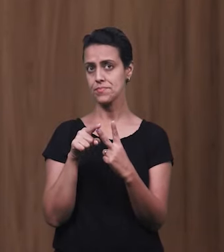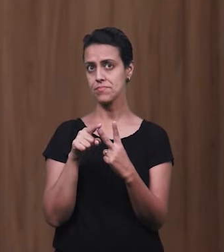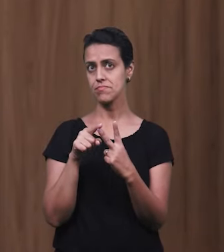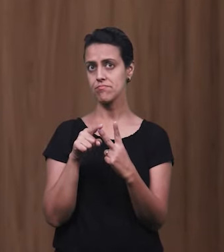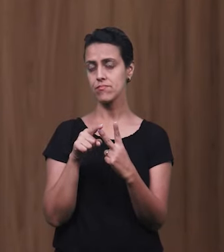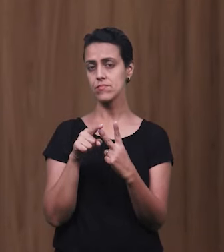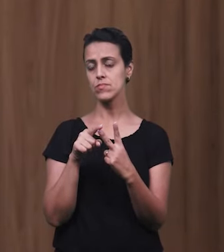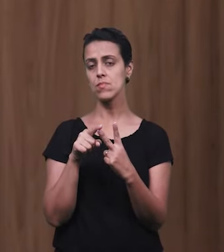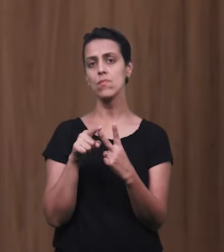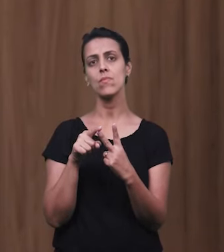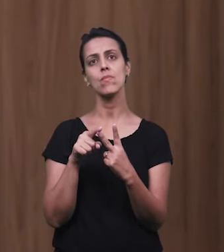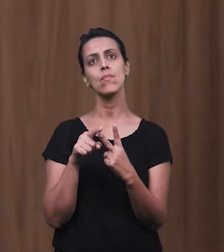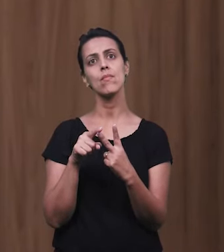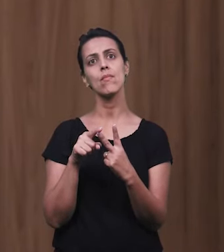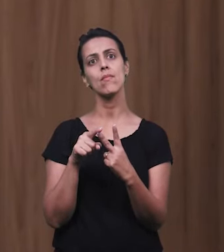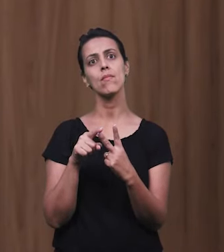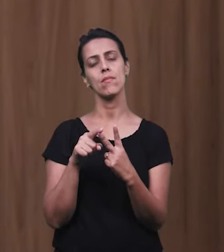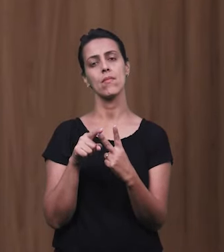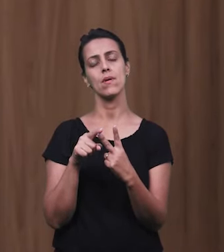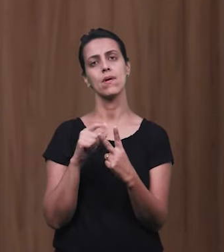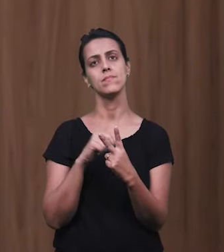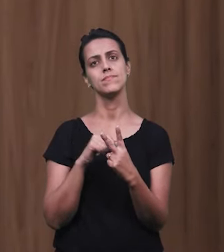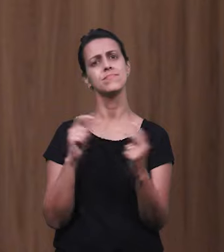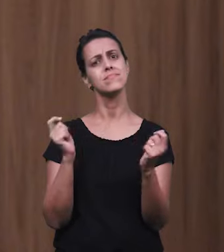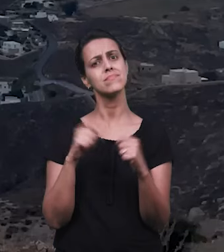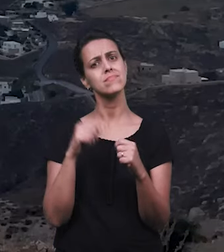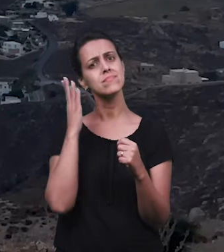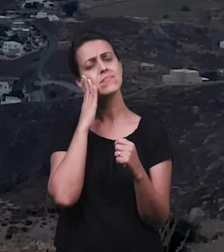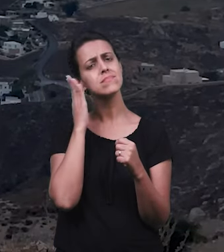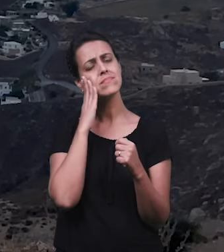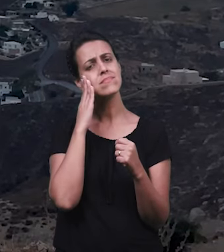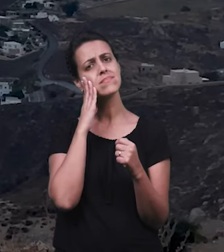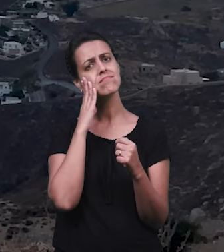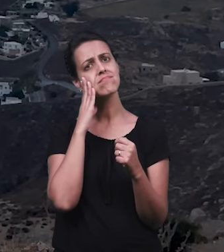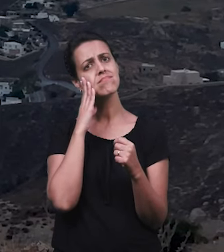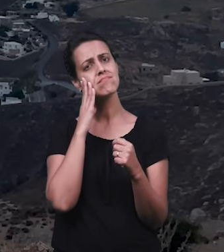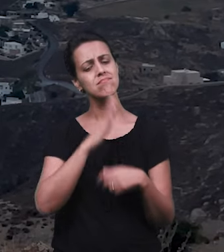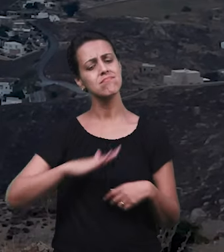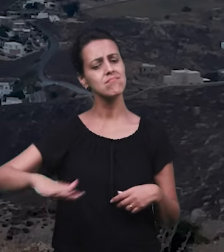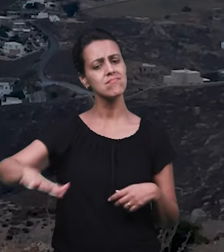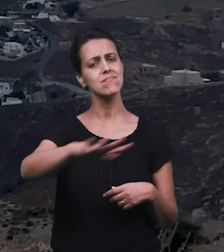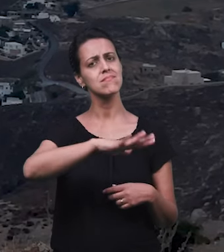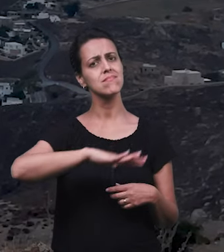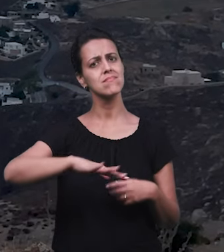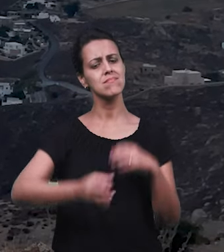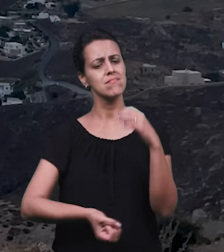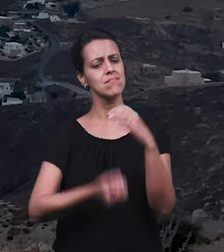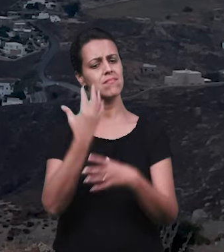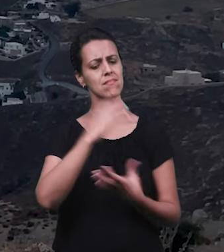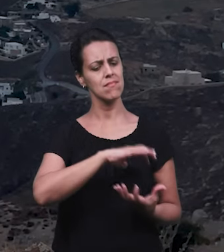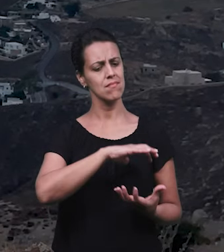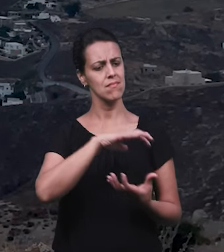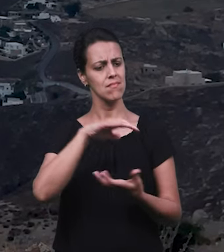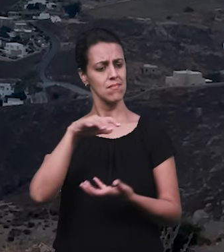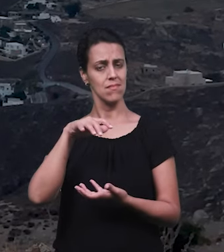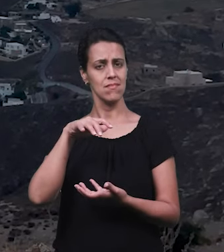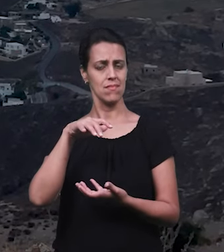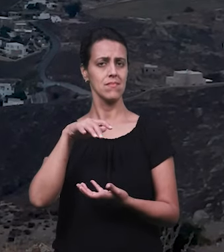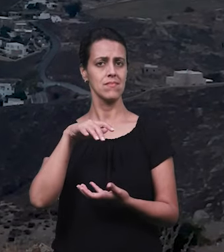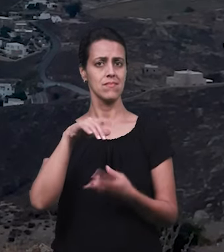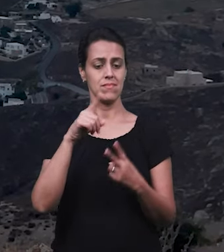podem ser entendidos nesse âmbito da obra criadora. Então, quando você